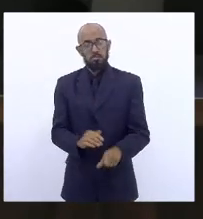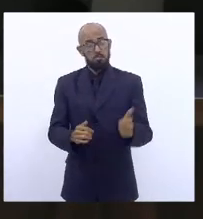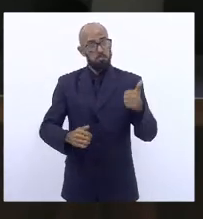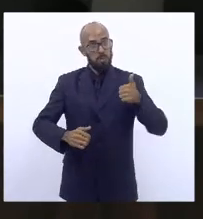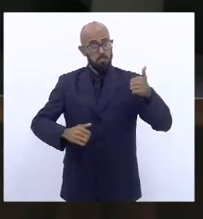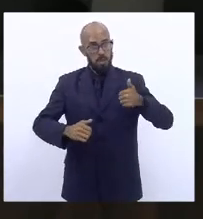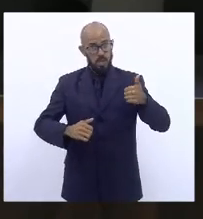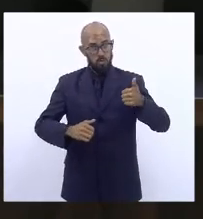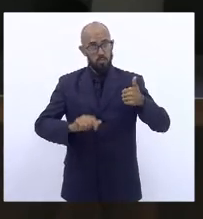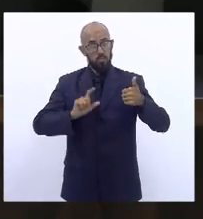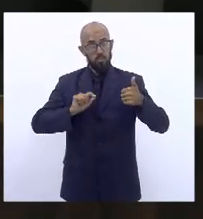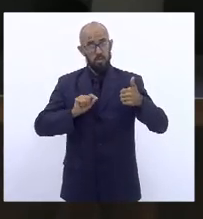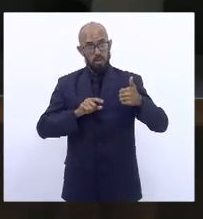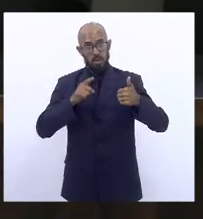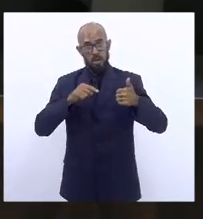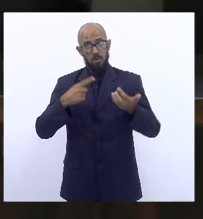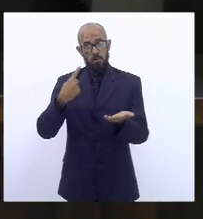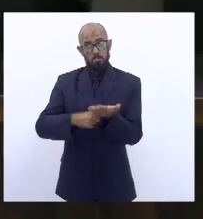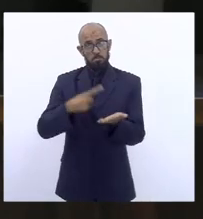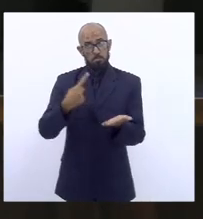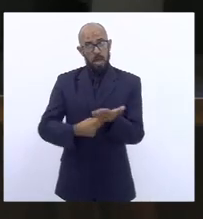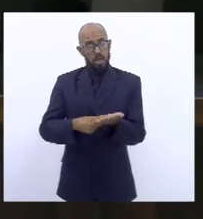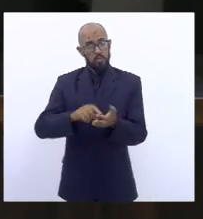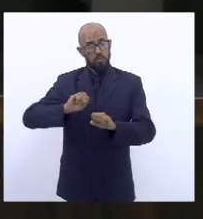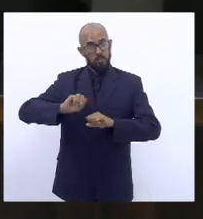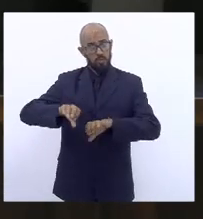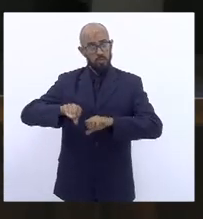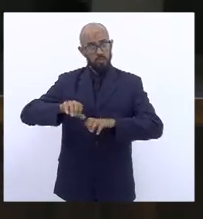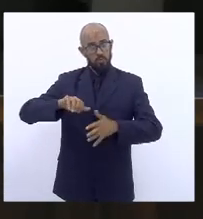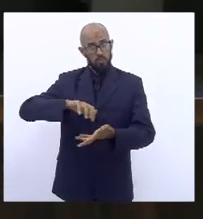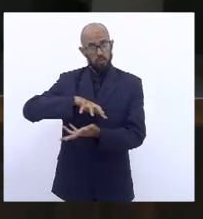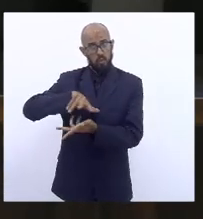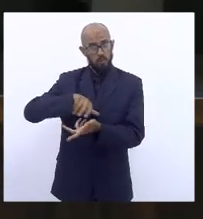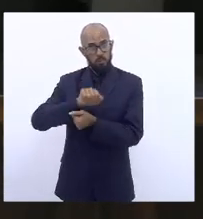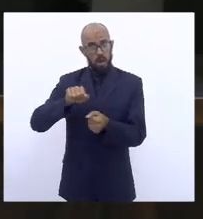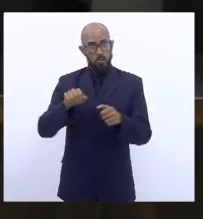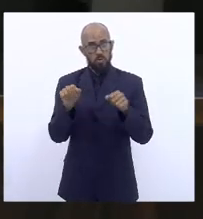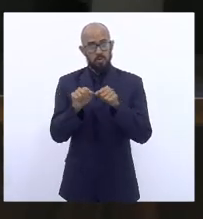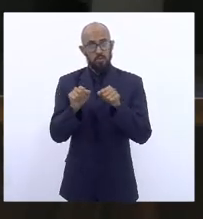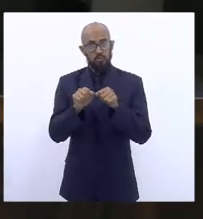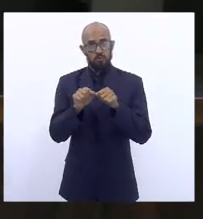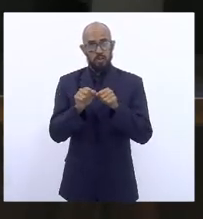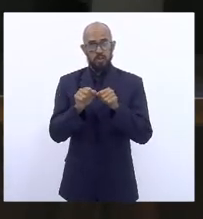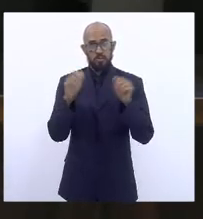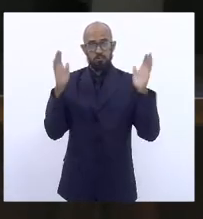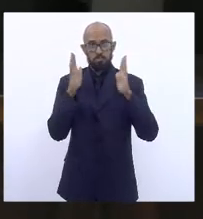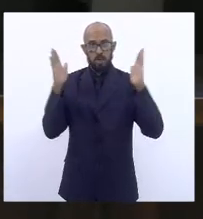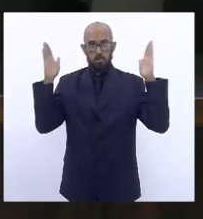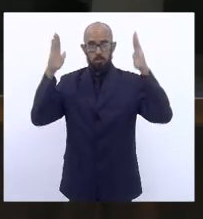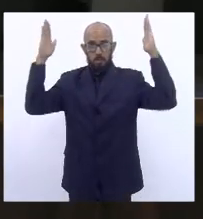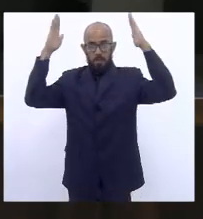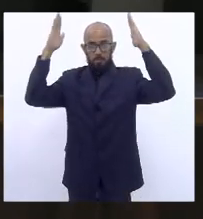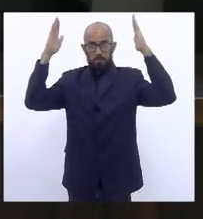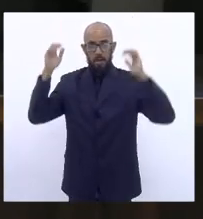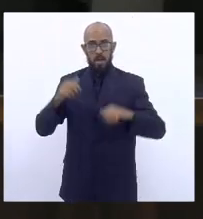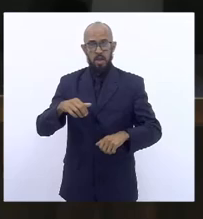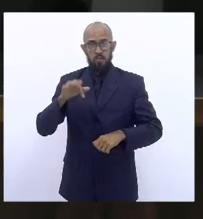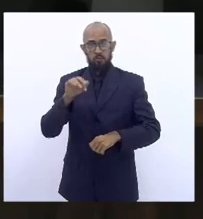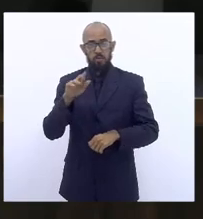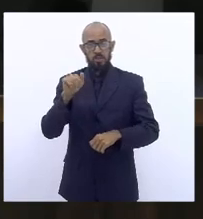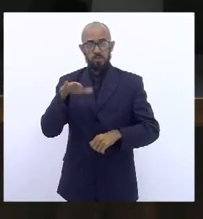primeira delas, o Pacto Educativo Global, lançado pelo Papa Francisco em